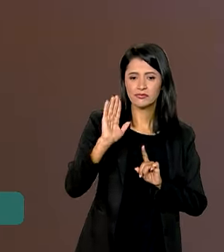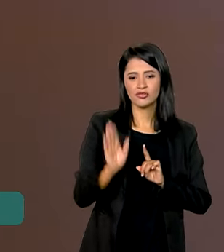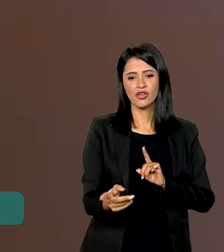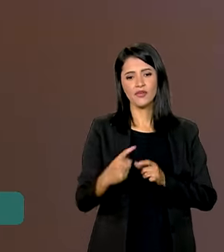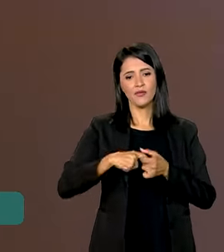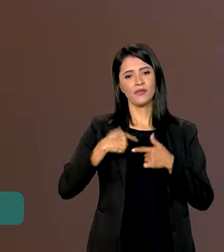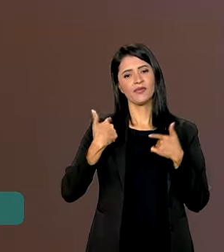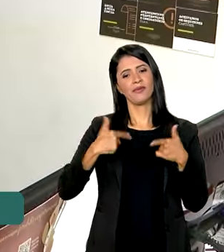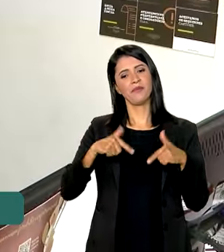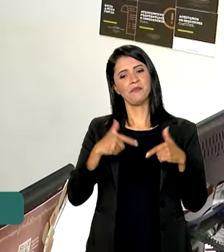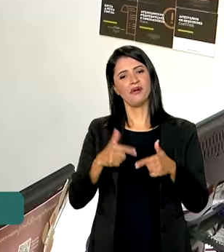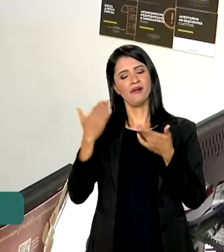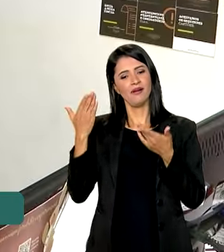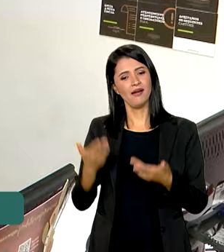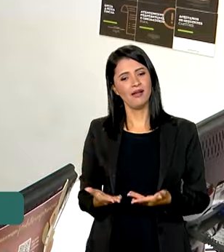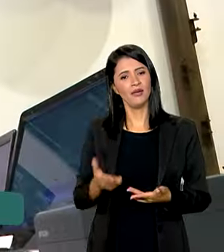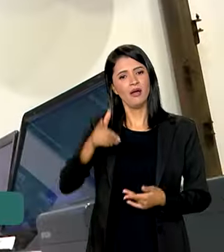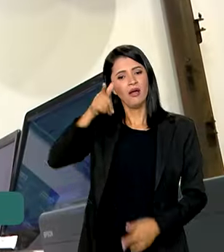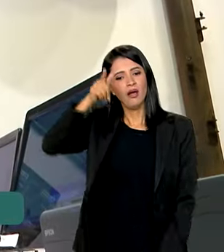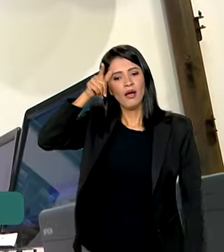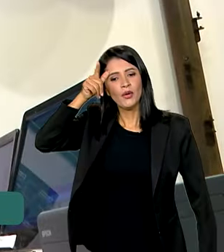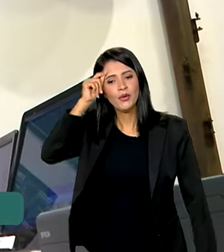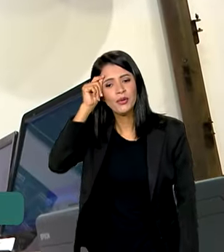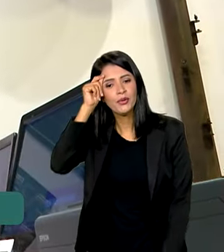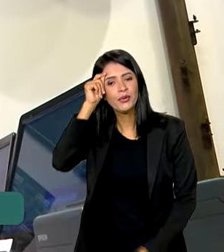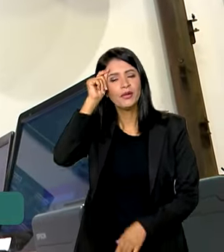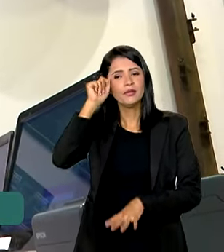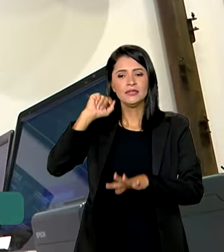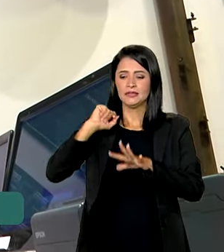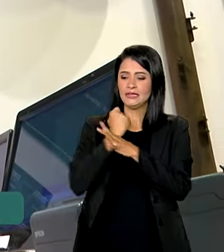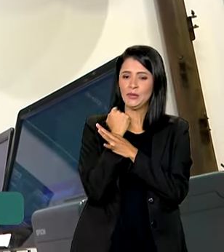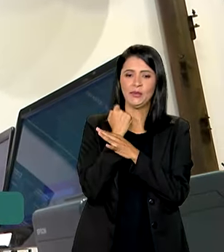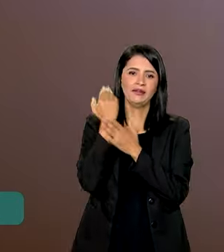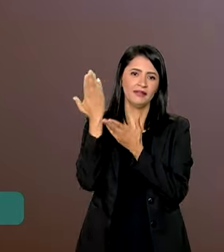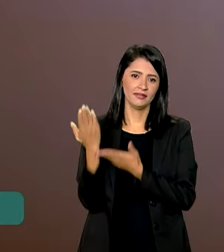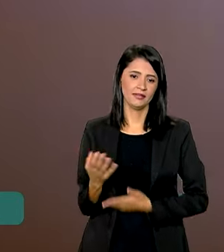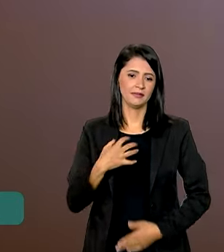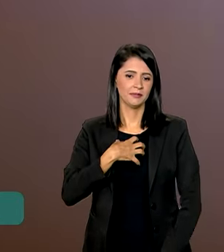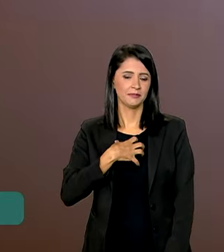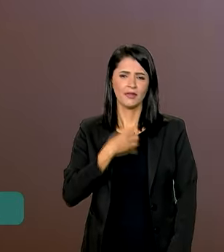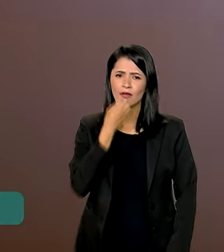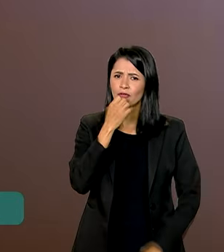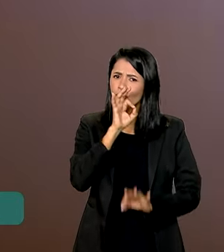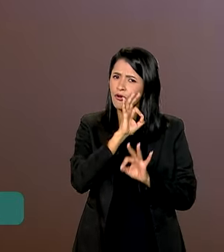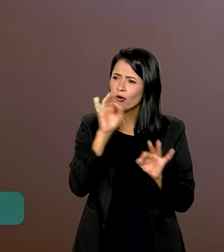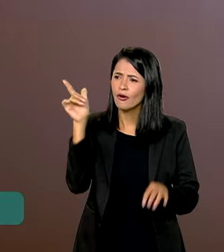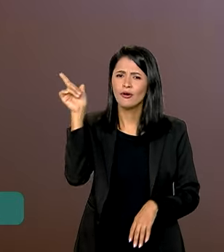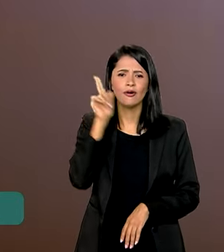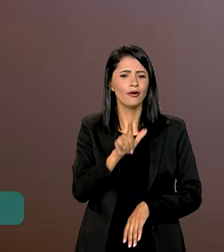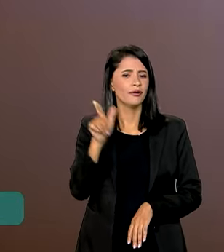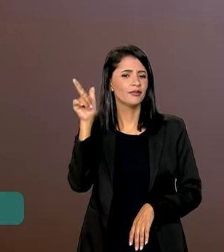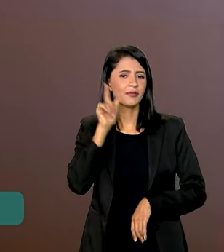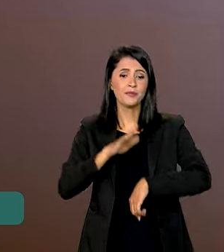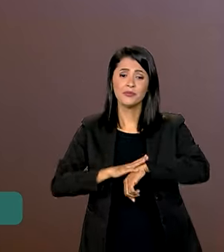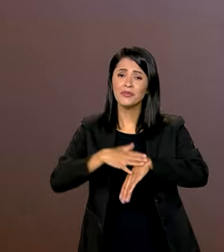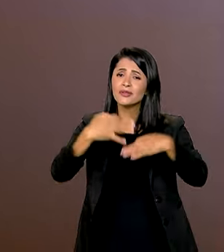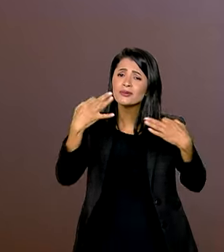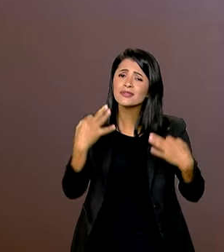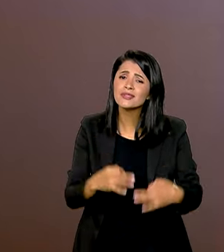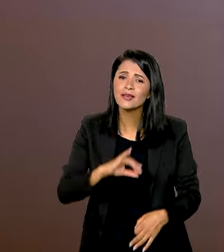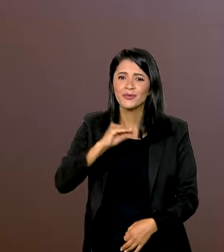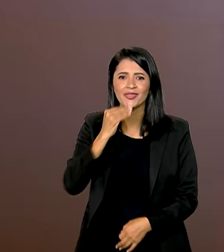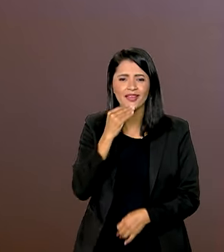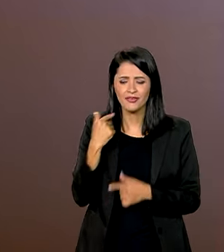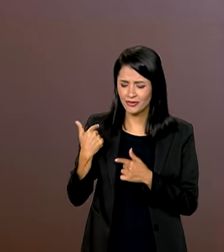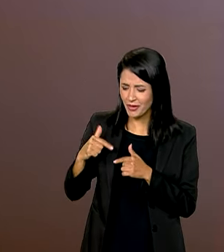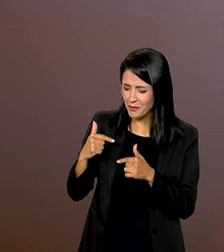mercado de trabalho trouxe alívio e mais segurança para ele. Foi muito boa essa conquista, chegou no momento certo essa oportunidade